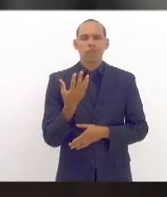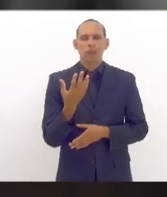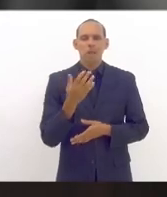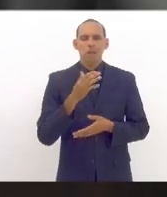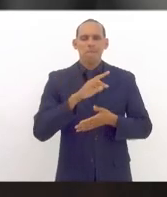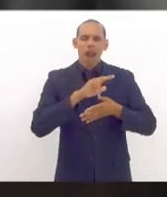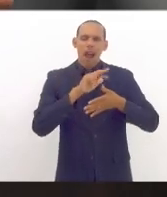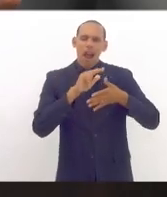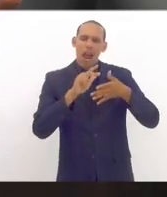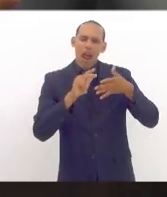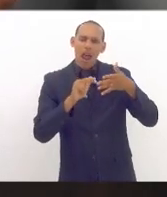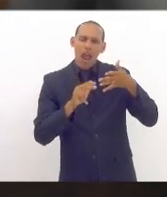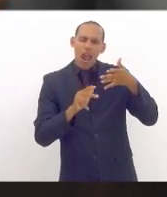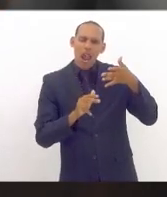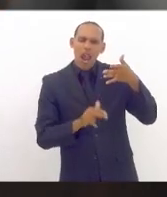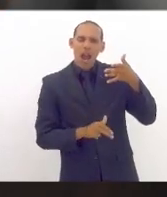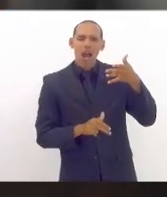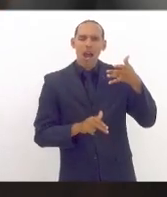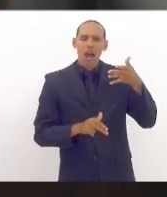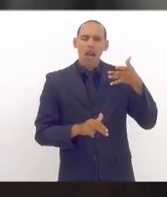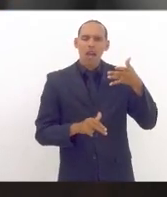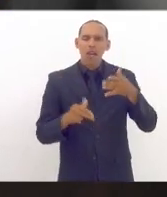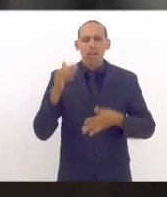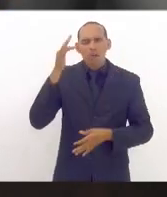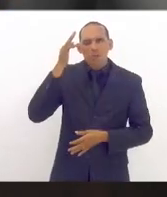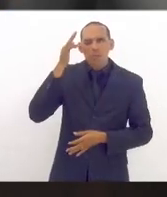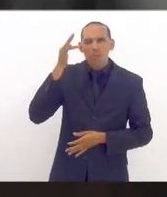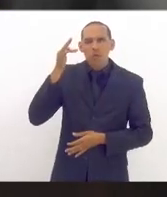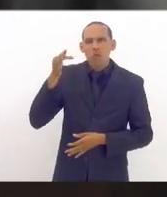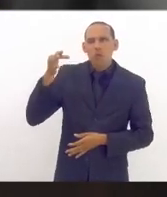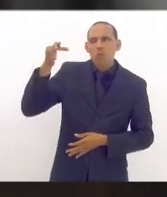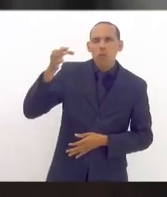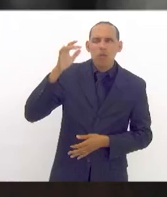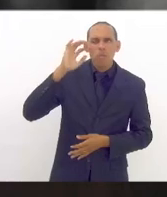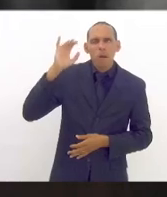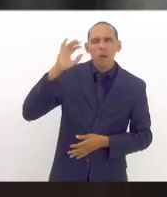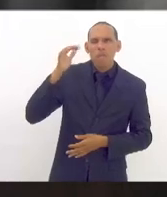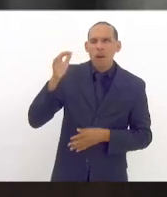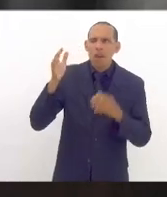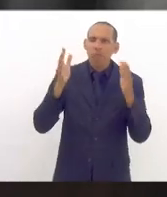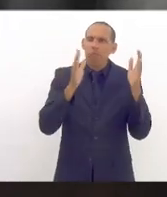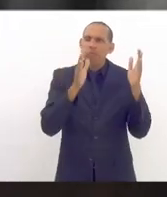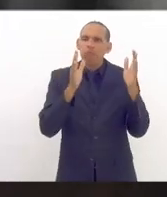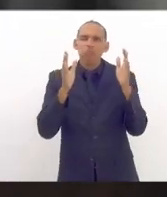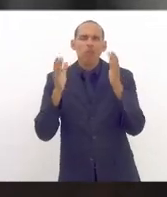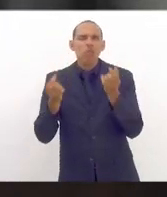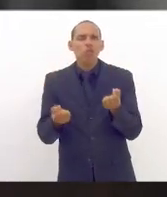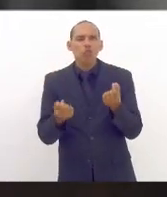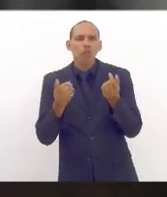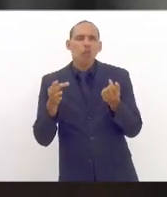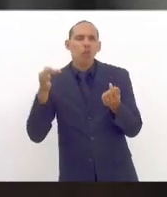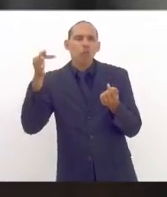de projeções considerando as futuras receitas e